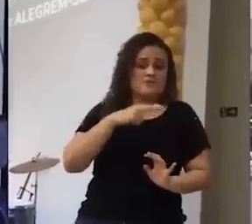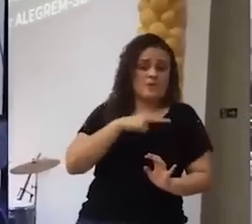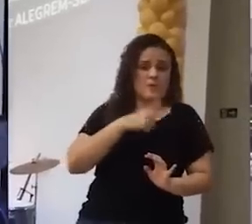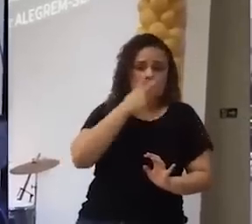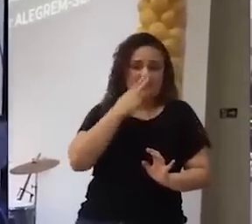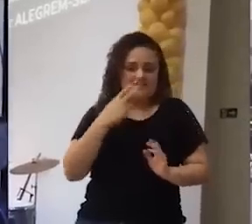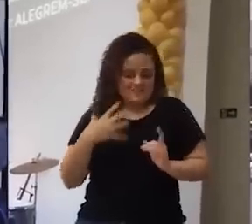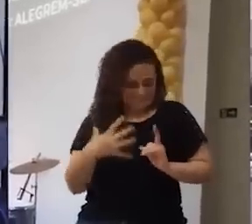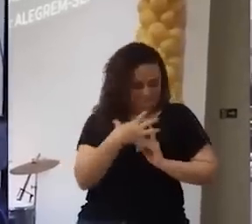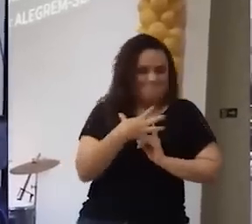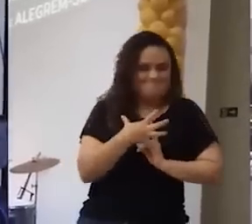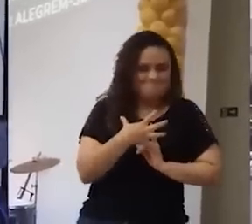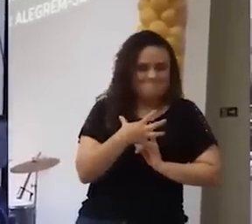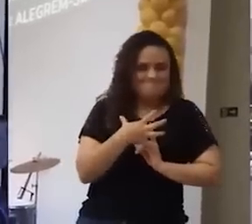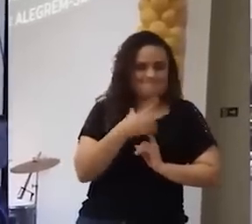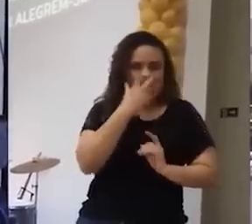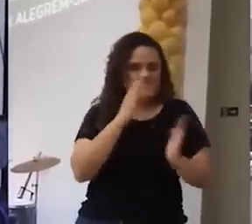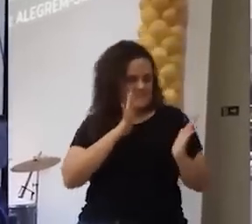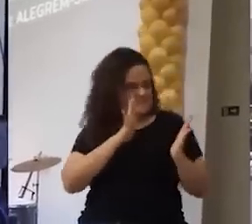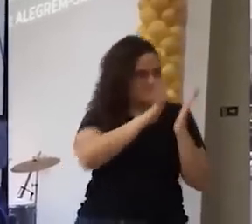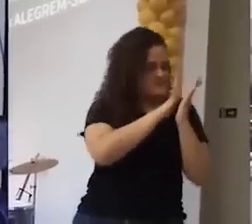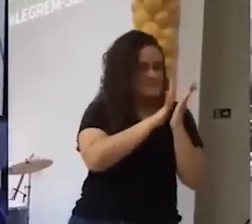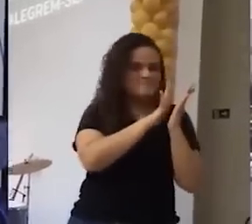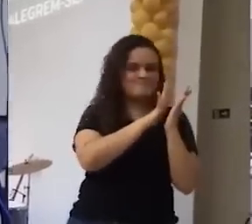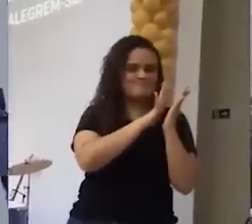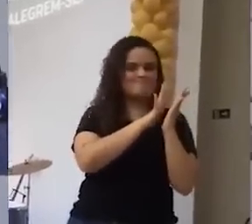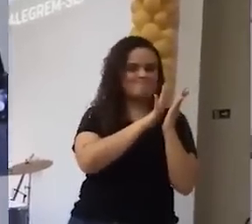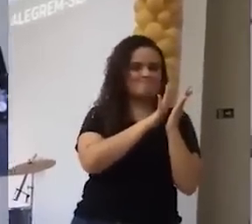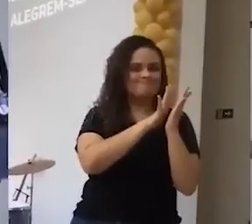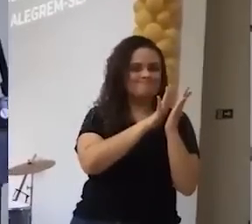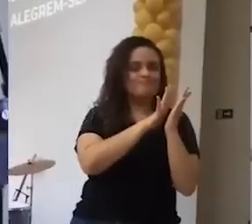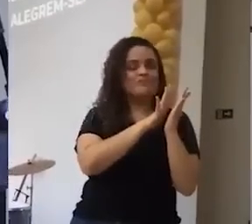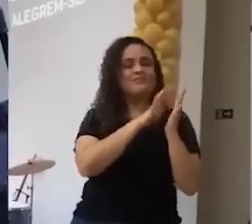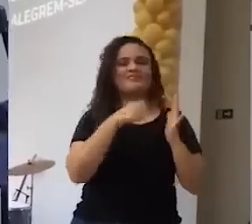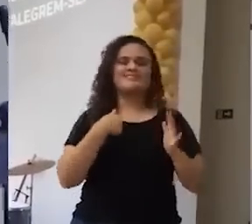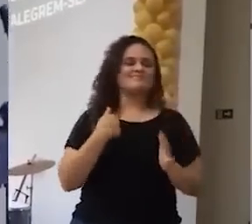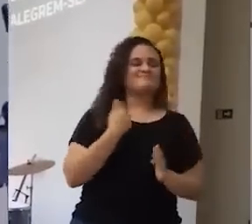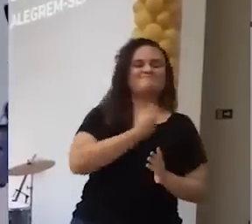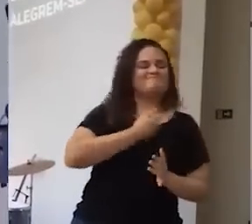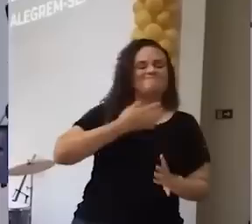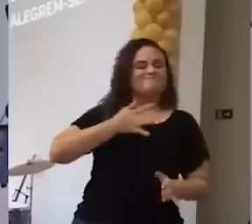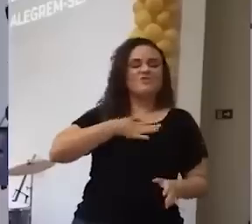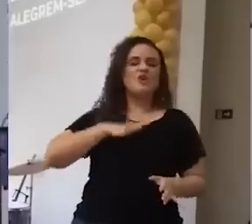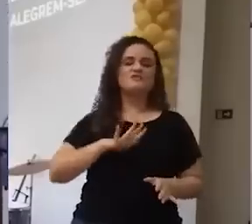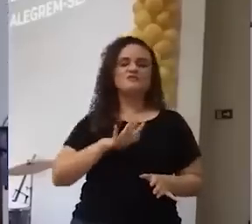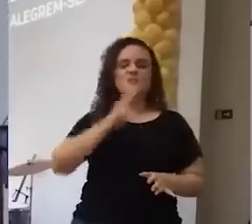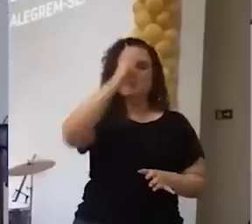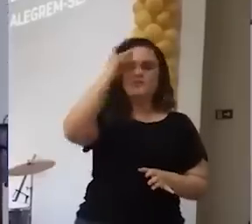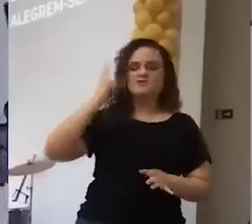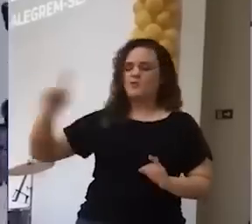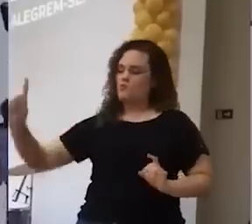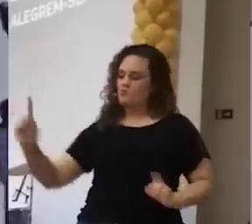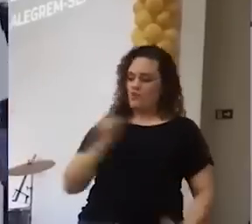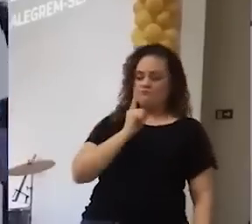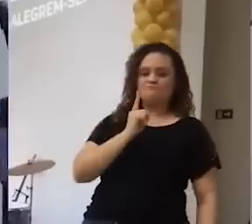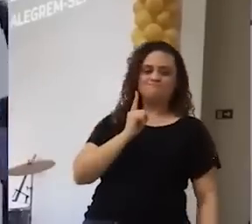nos põe contra a parede, e nós não gostamos que ninguém invada a nossa vida sem pedir